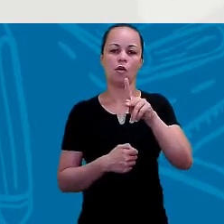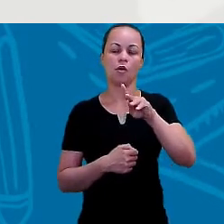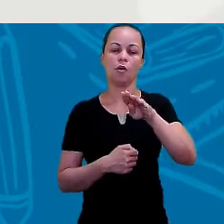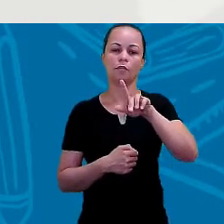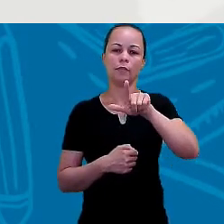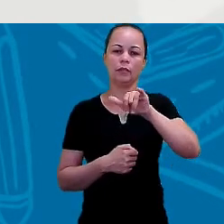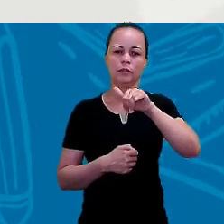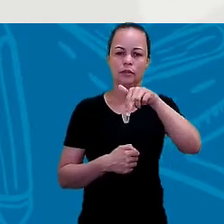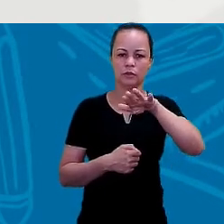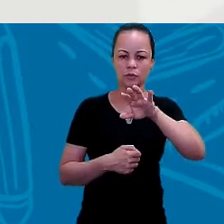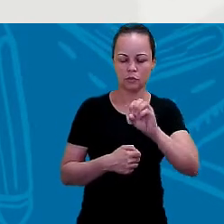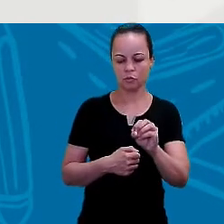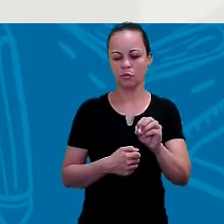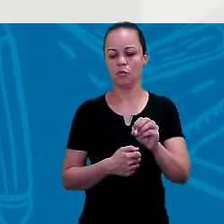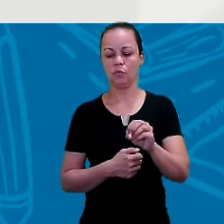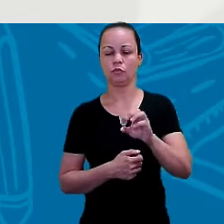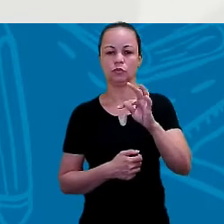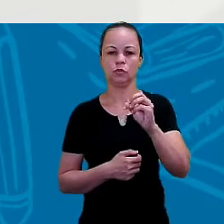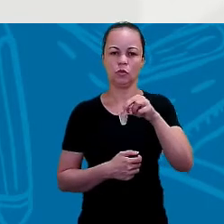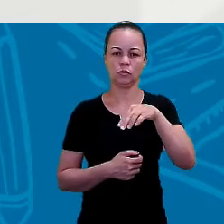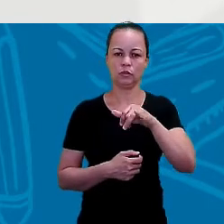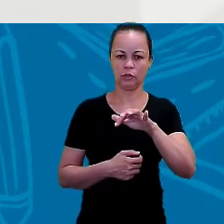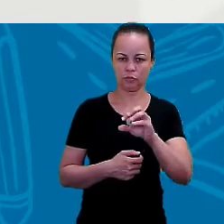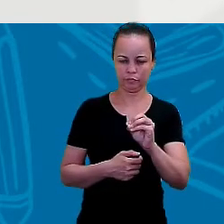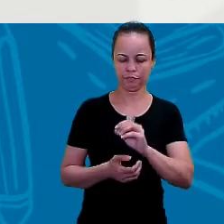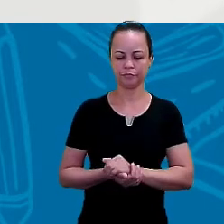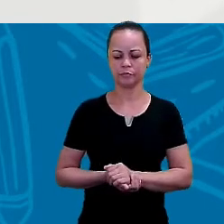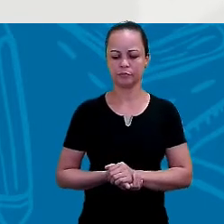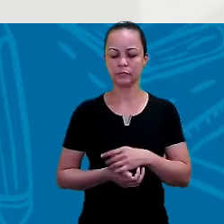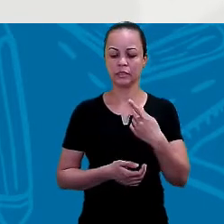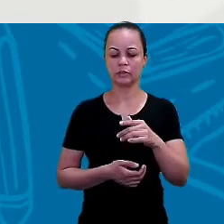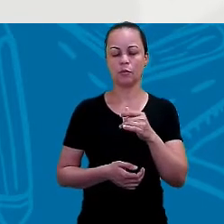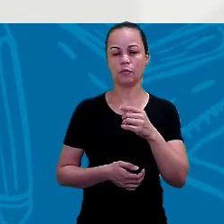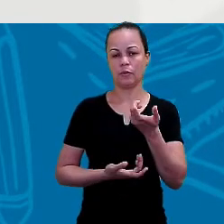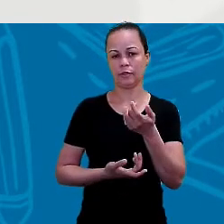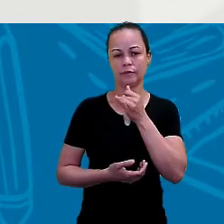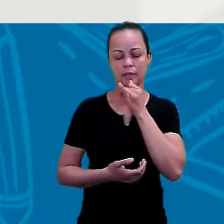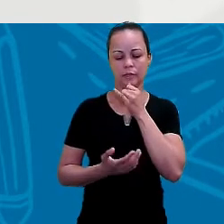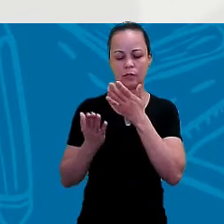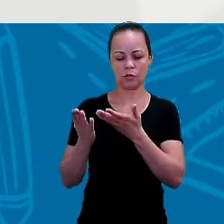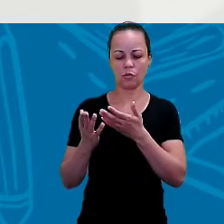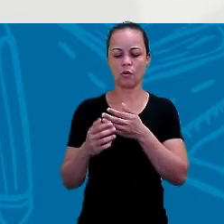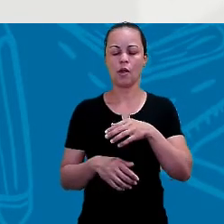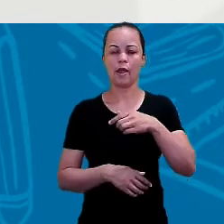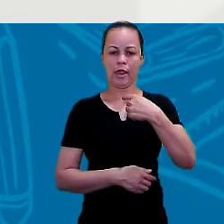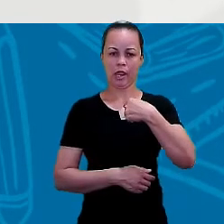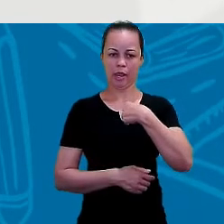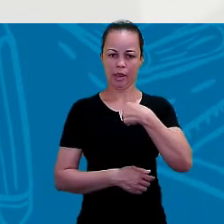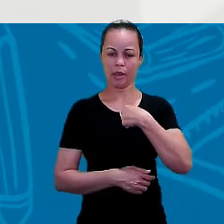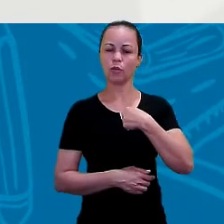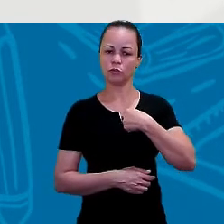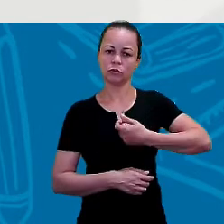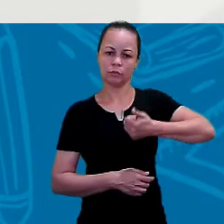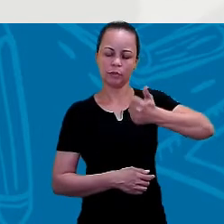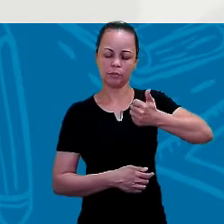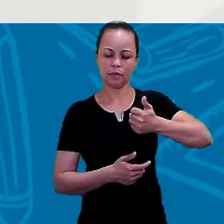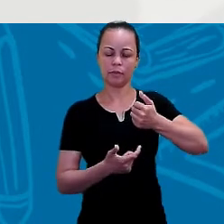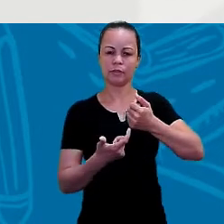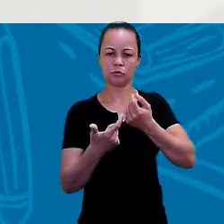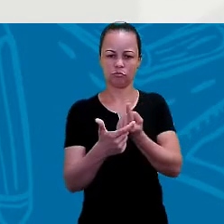pessoal. Por exemplo, aqui o eu. Eu é o pronome reto, de primeira pessoa do